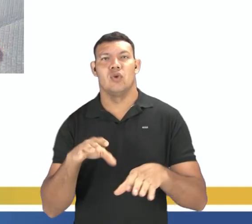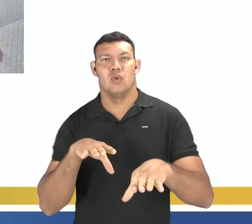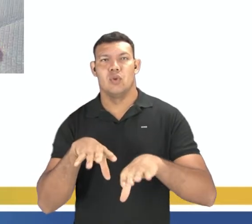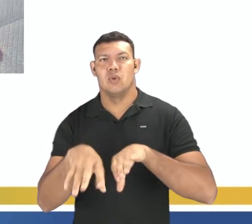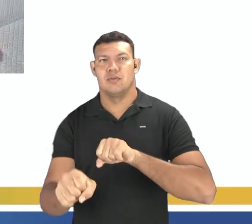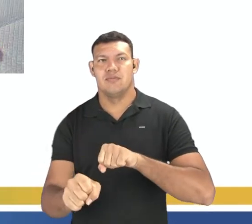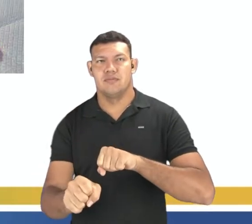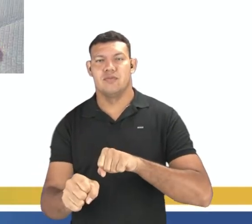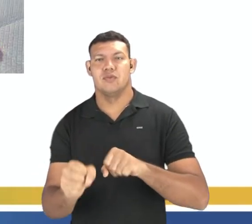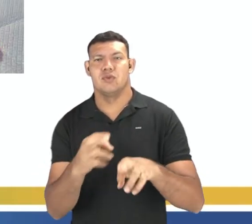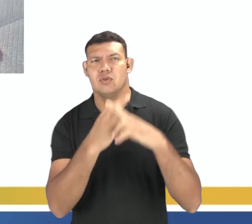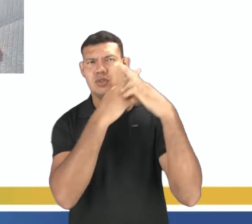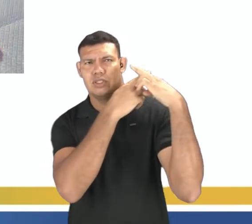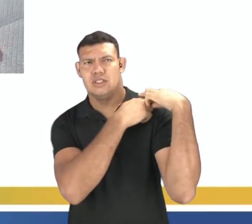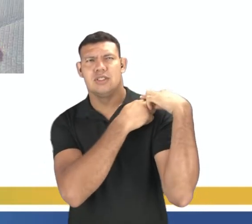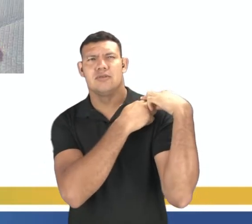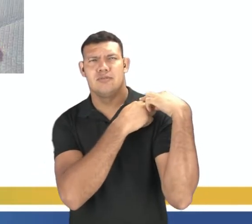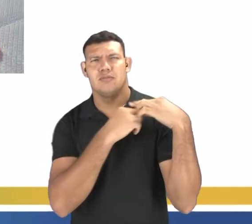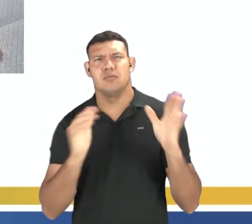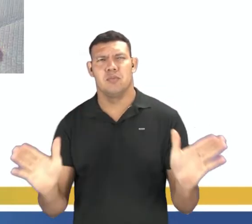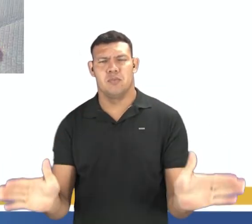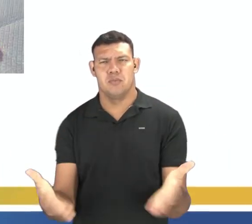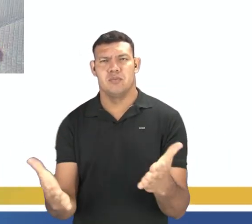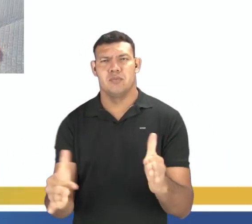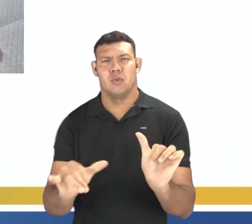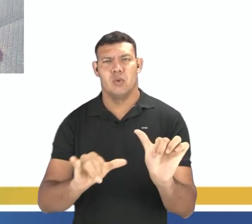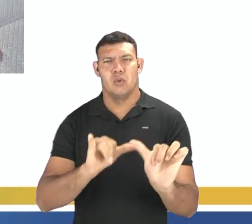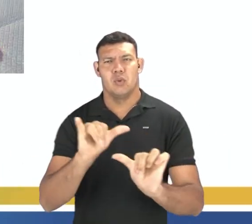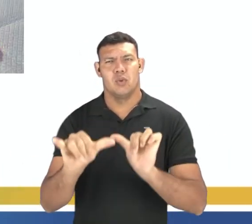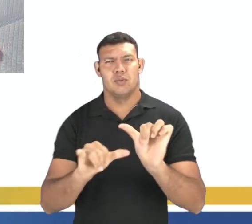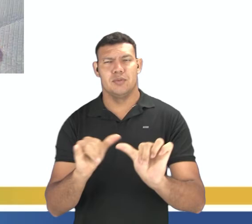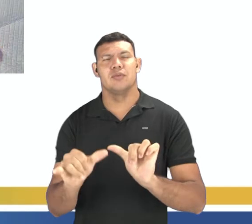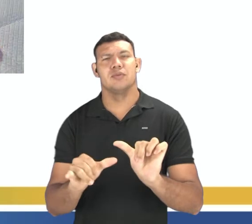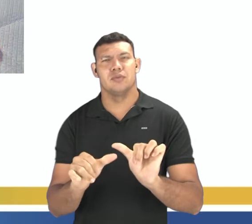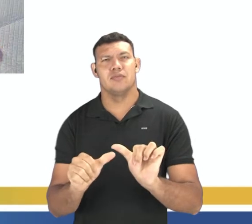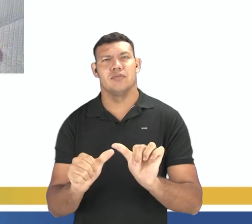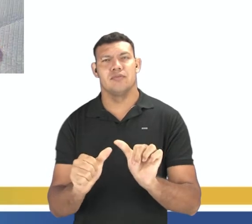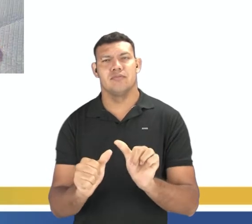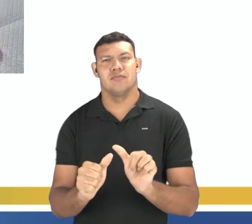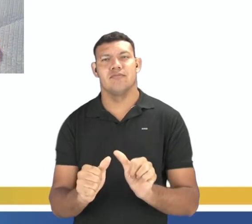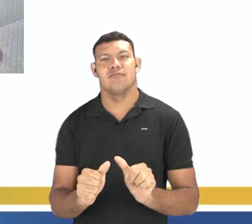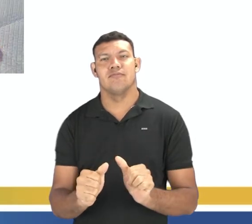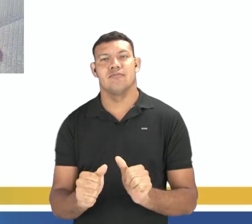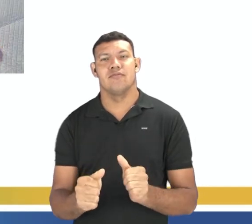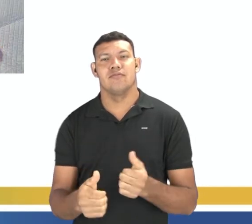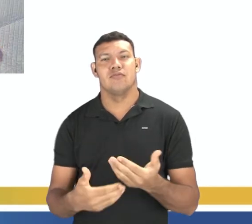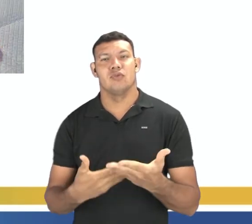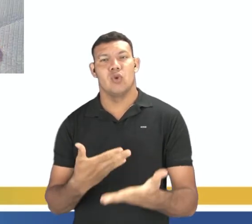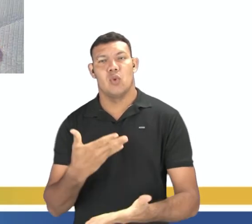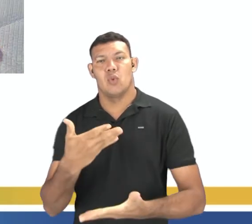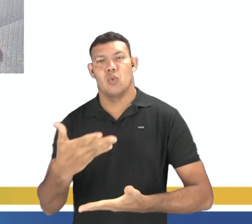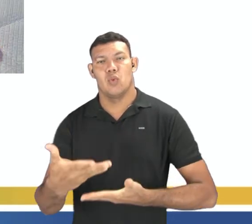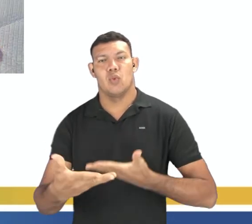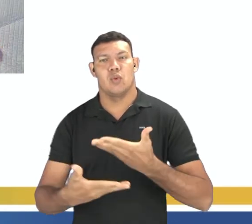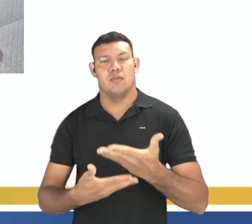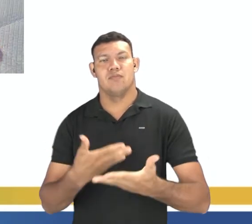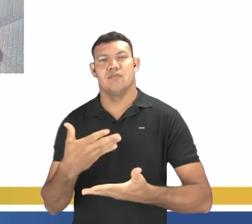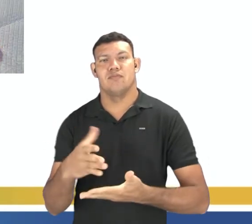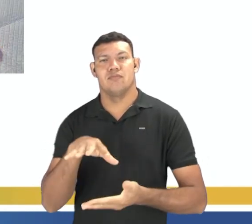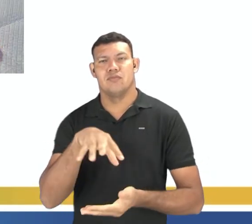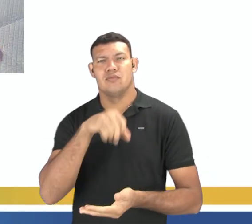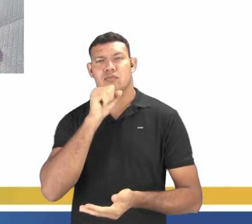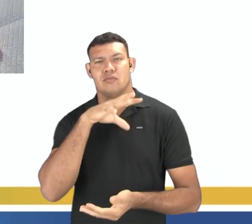endoderme e tem a função de promover as trocas gasosas, garantindo a respiração do embrião. E